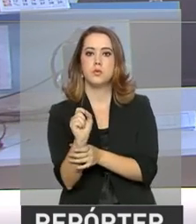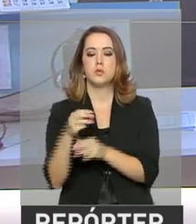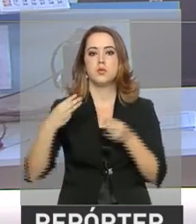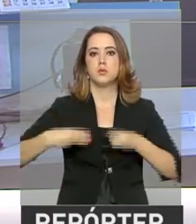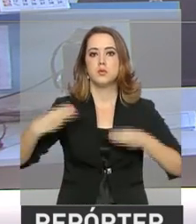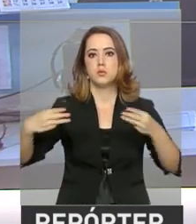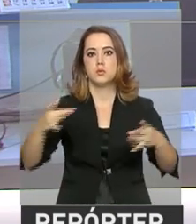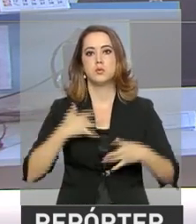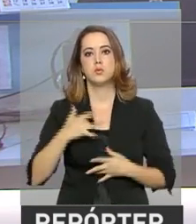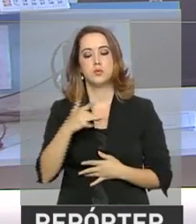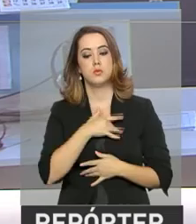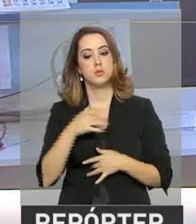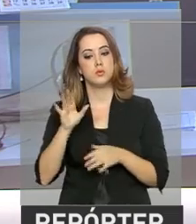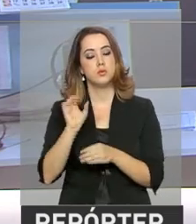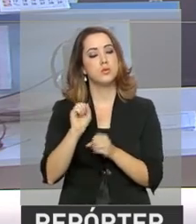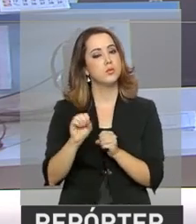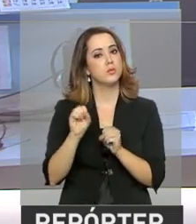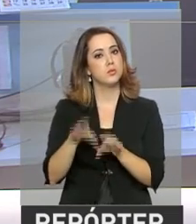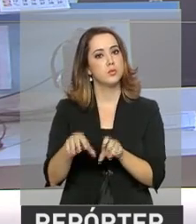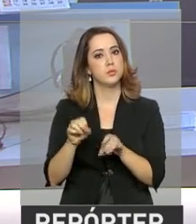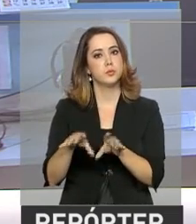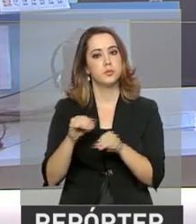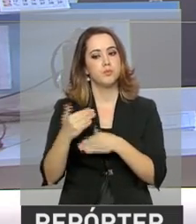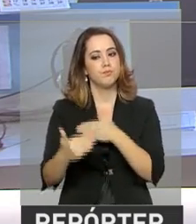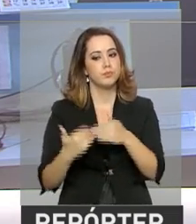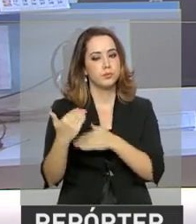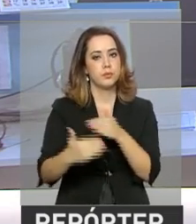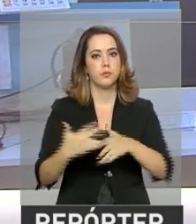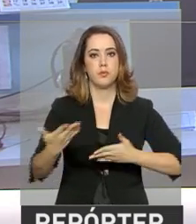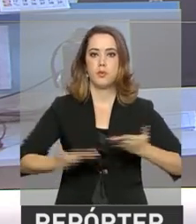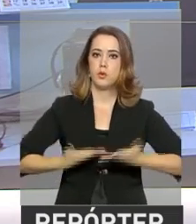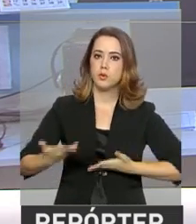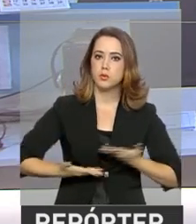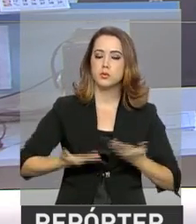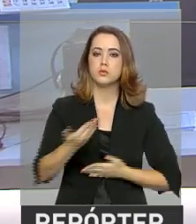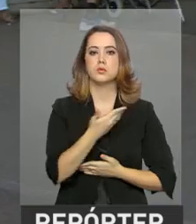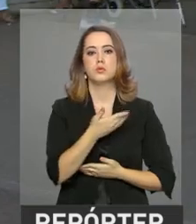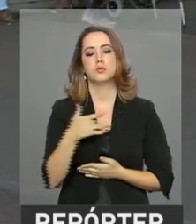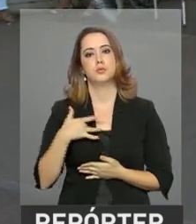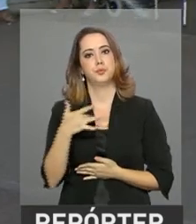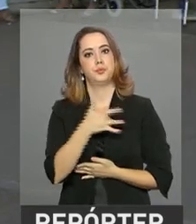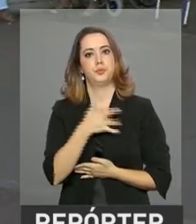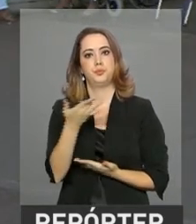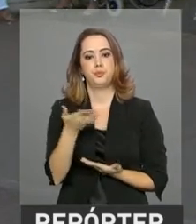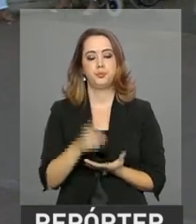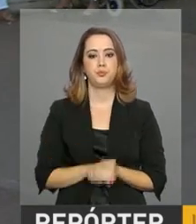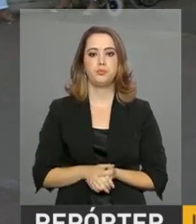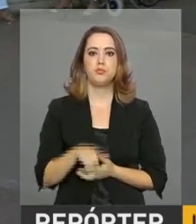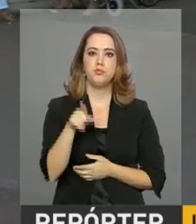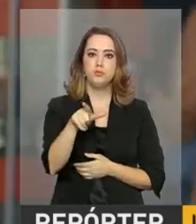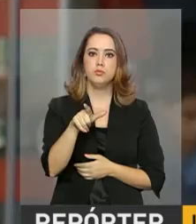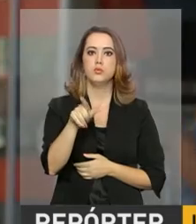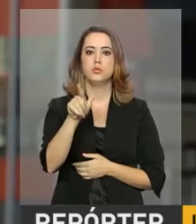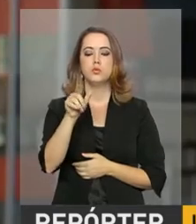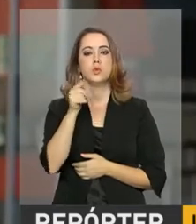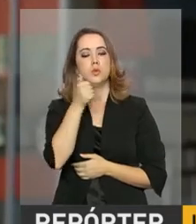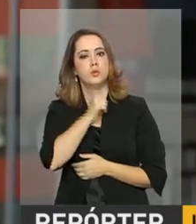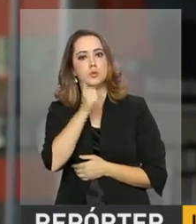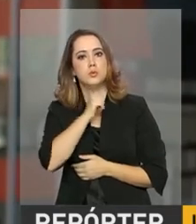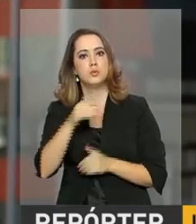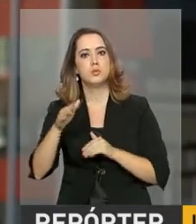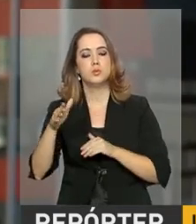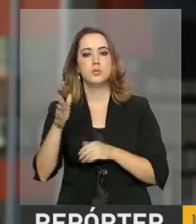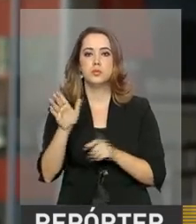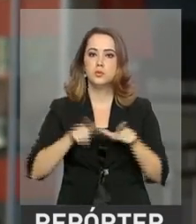2010 para ajudar na capacitação e educação permanente dos profissionais da área. Lúcia trabalha no Hospital de Base de Brasília